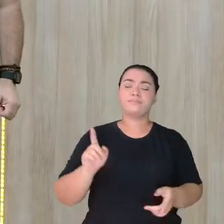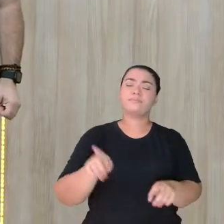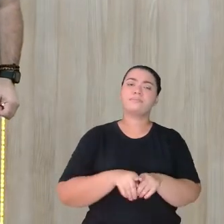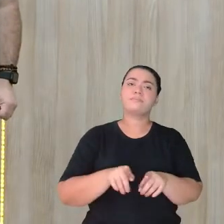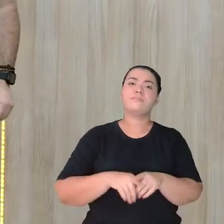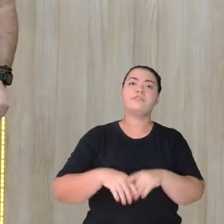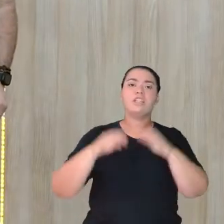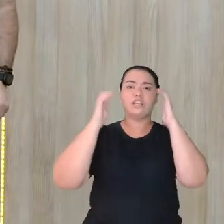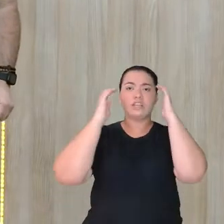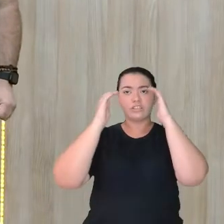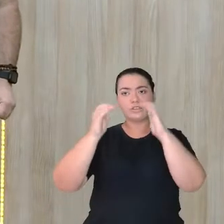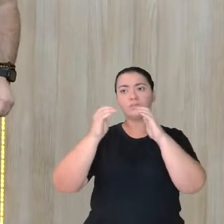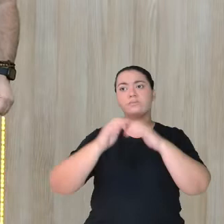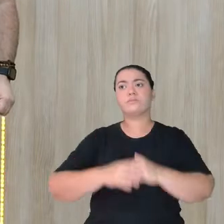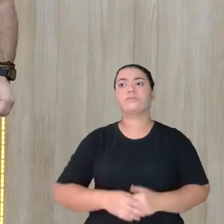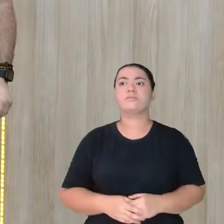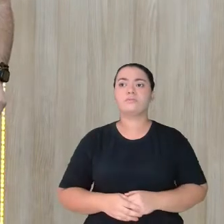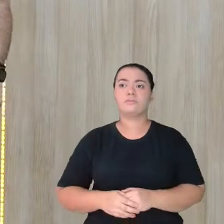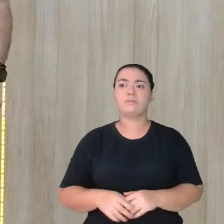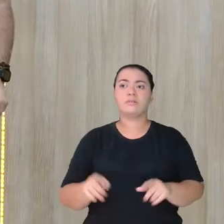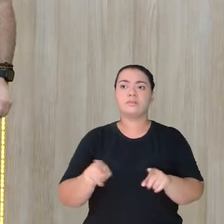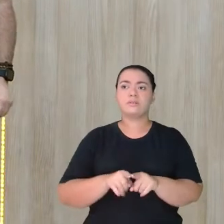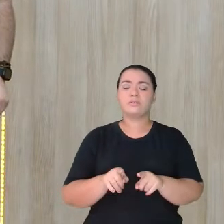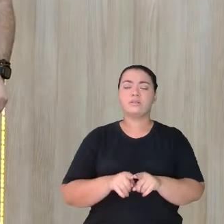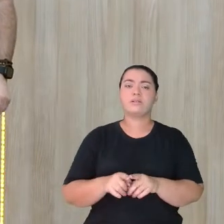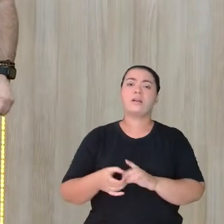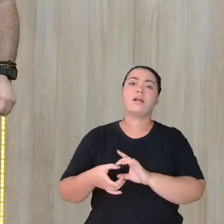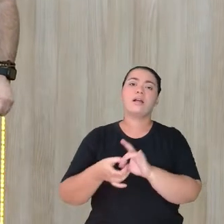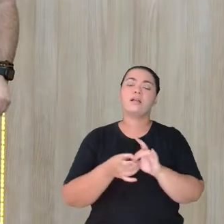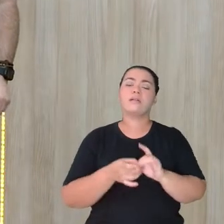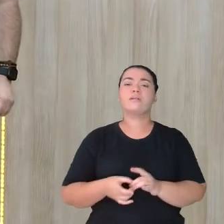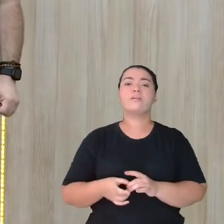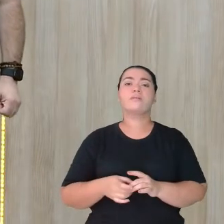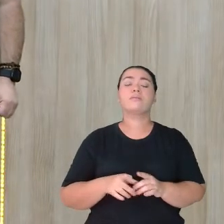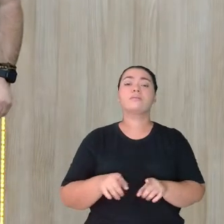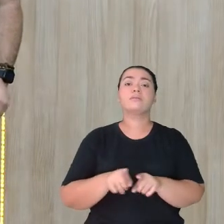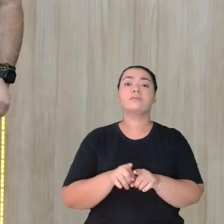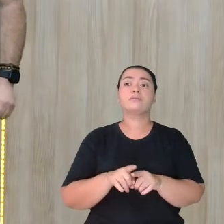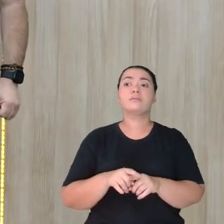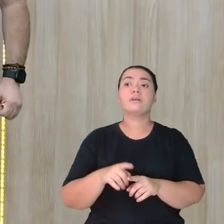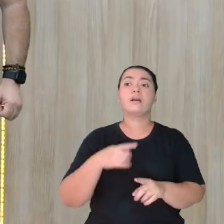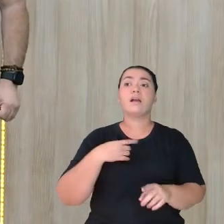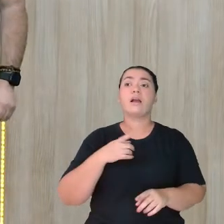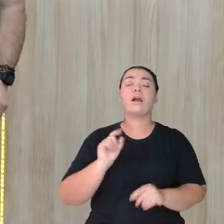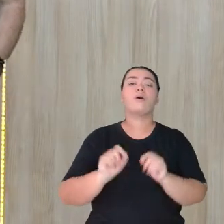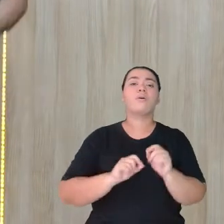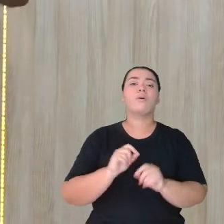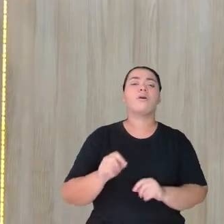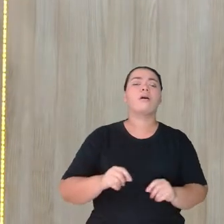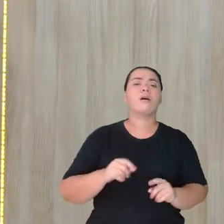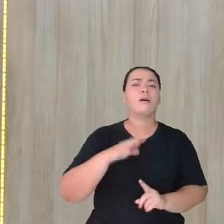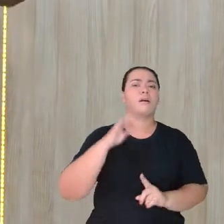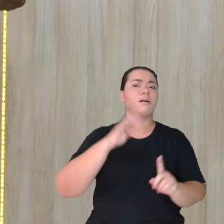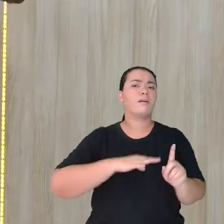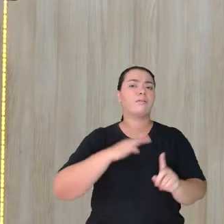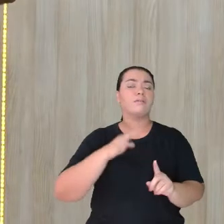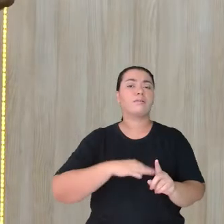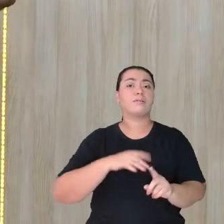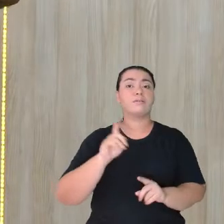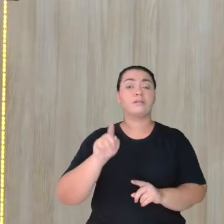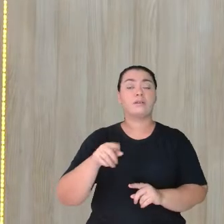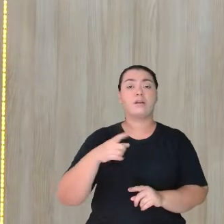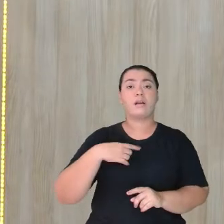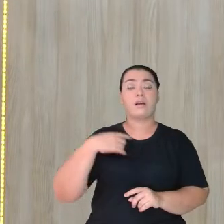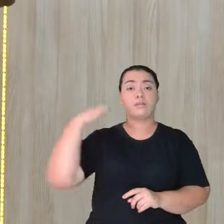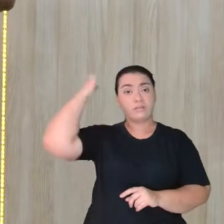respeito por si mesmo e pelo outro, da harmonia e da tolerância entre os homens e do culto aos espíritos dos antepassados. Então a gente tem algumas